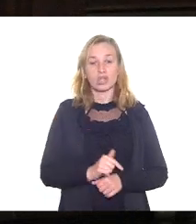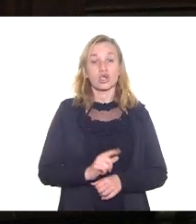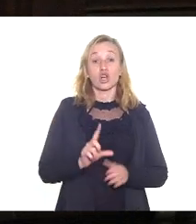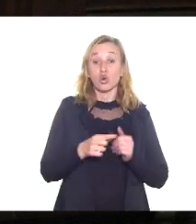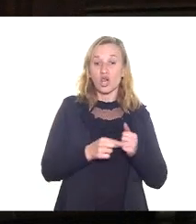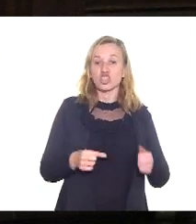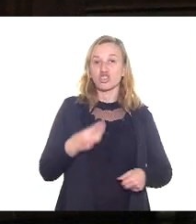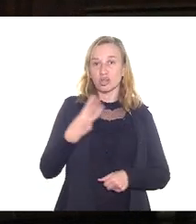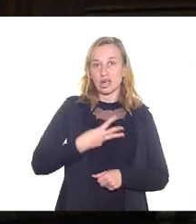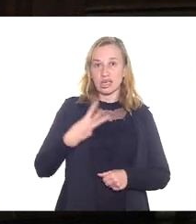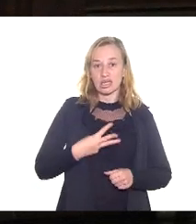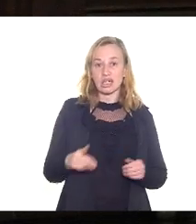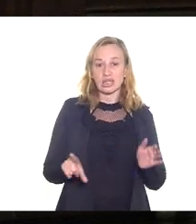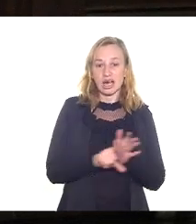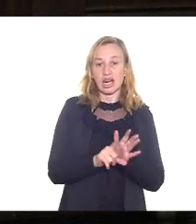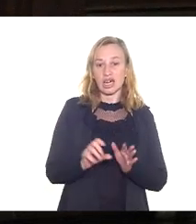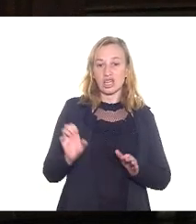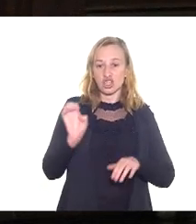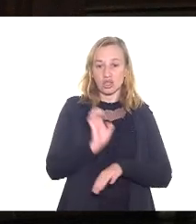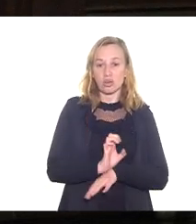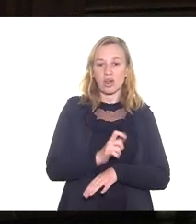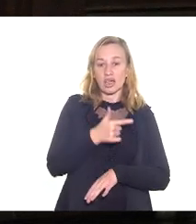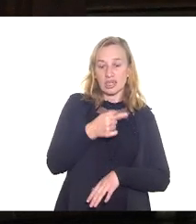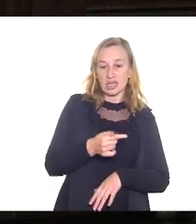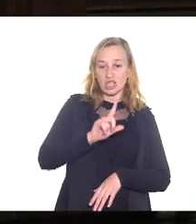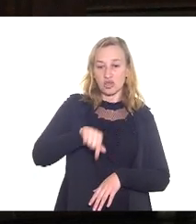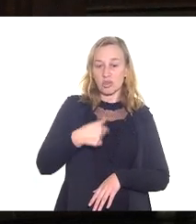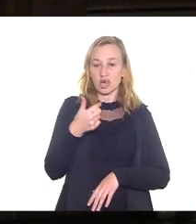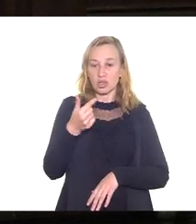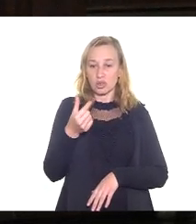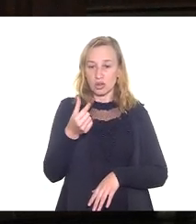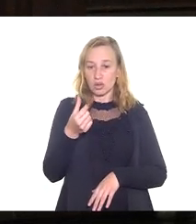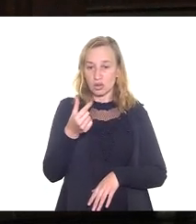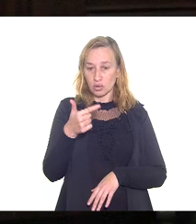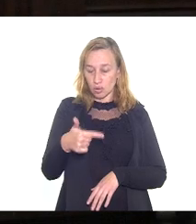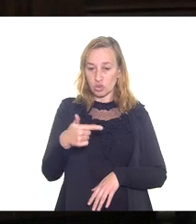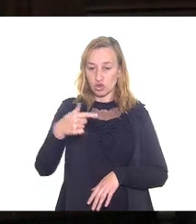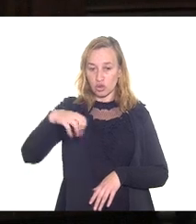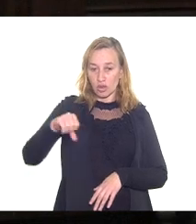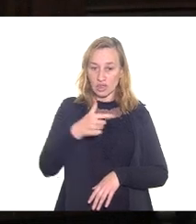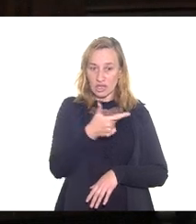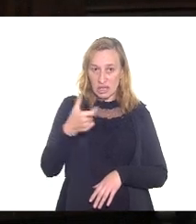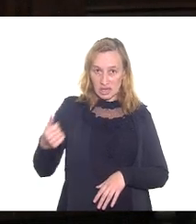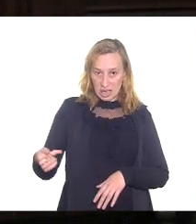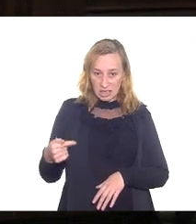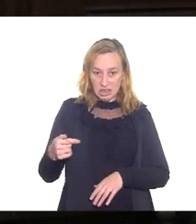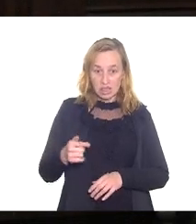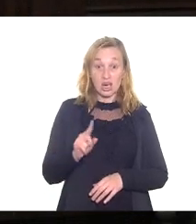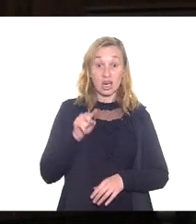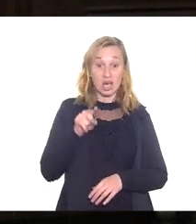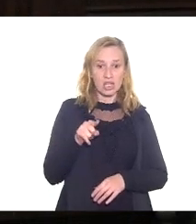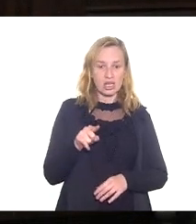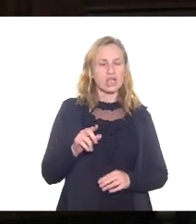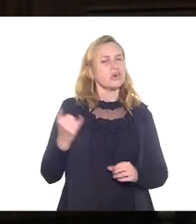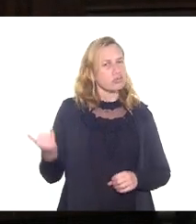o artigo 3º da Lei Estadual 7629, de 17. Esse é um